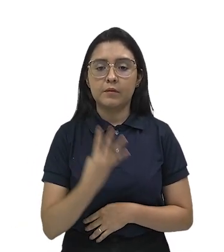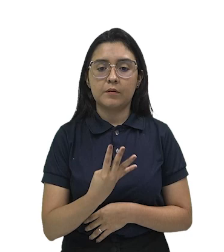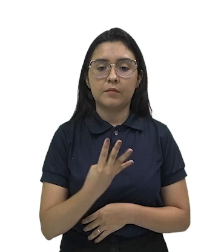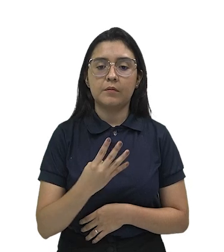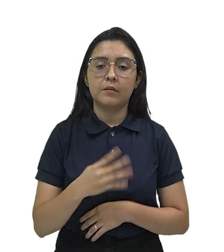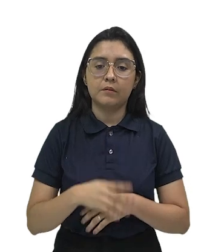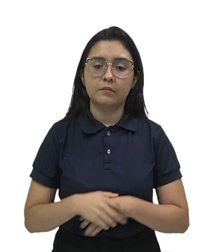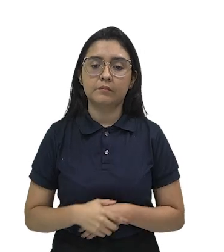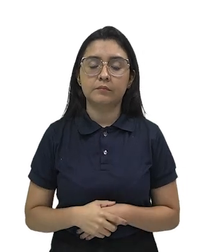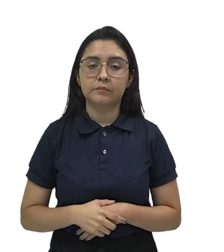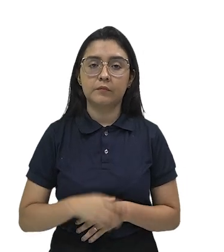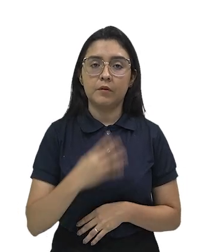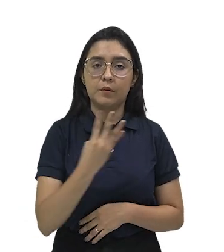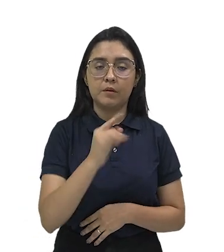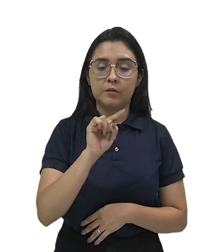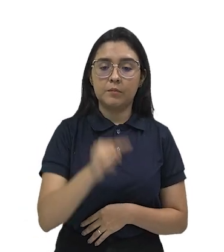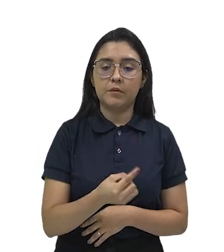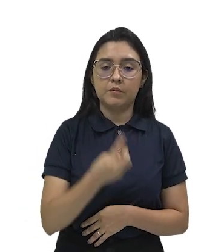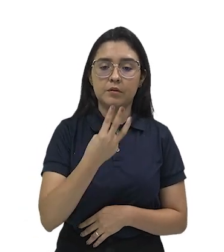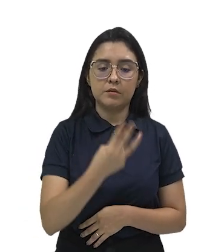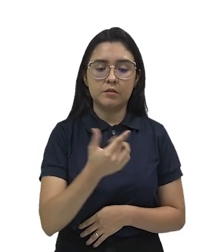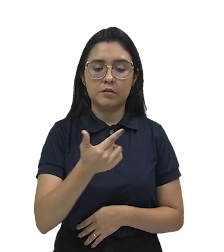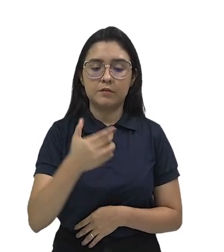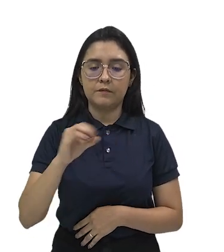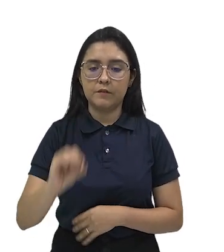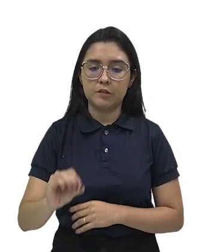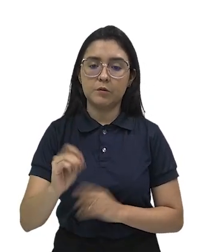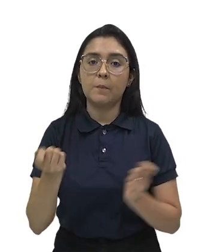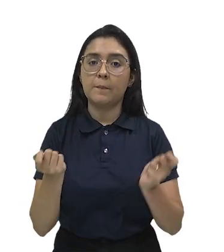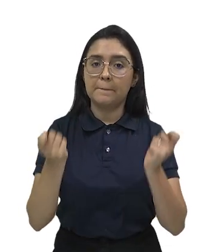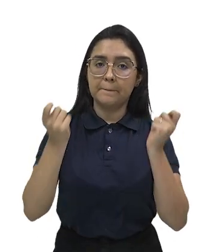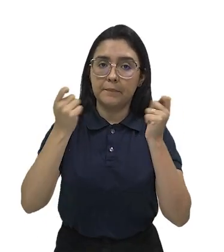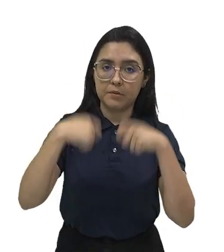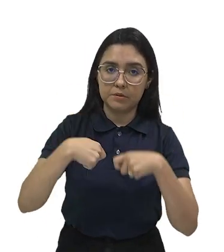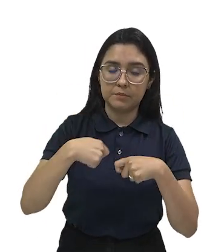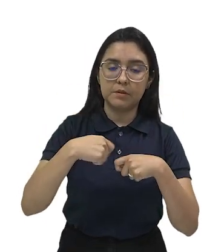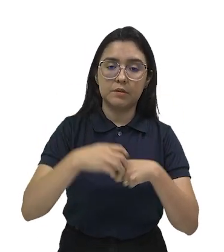4.320 possibilidades. Tranquilo?